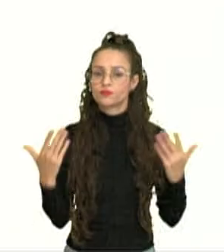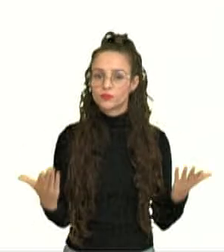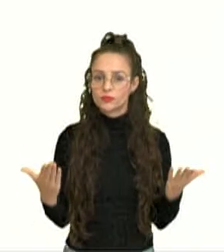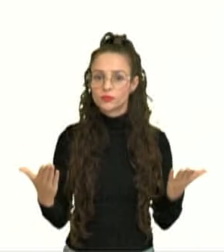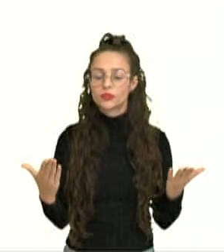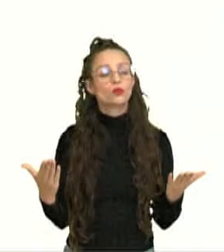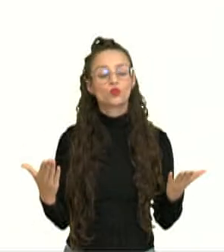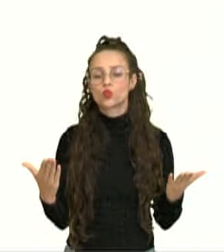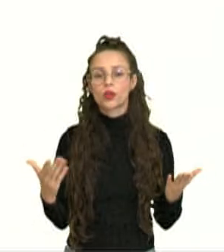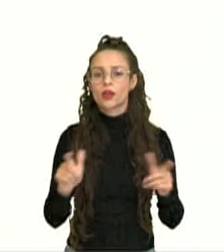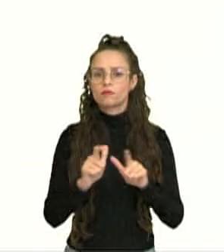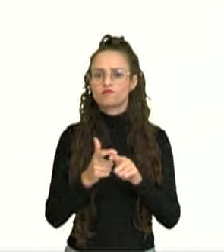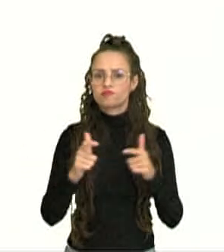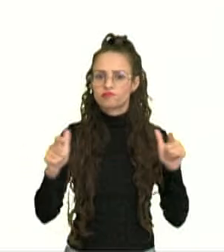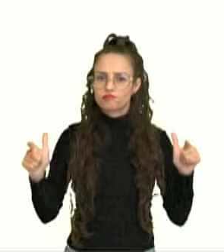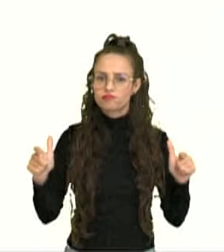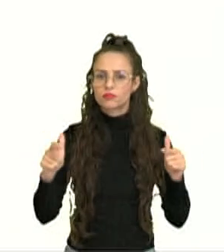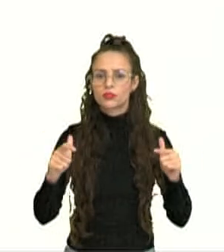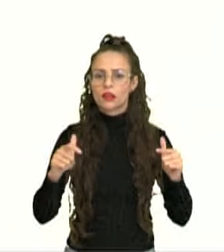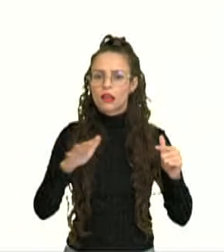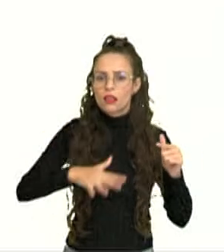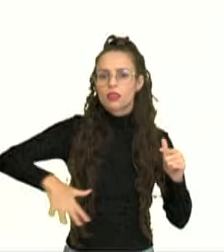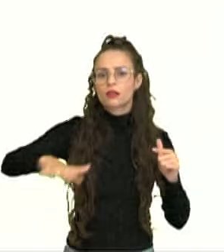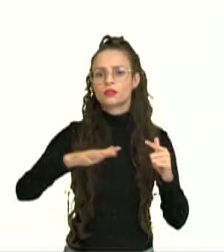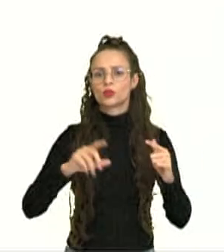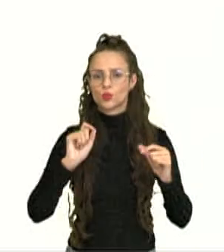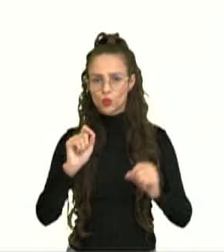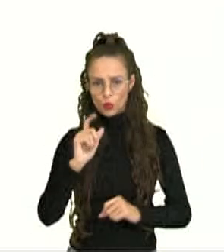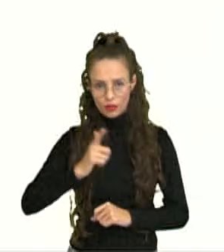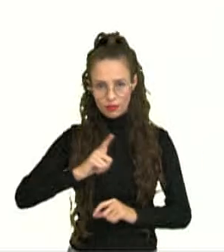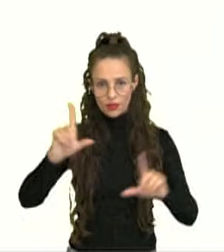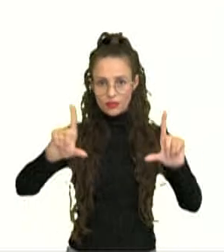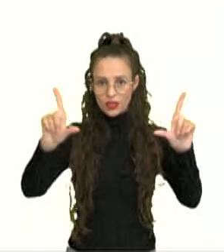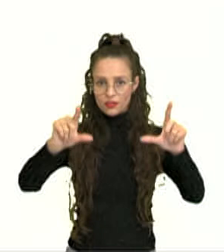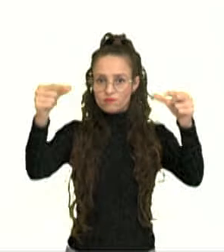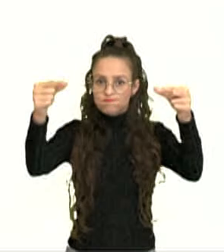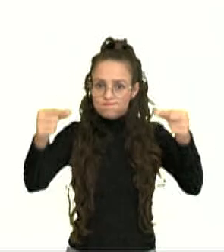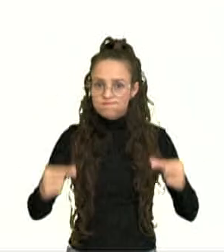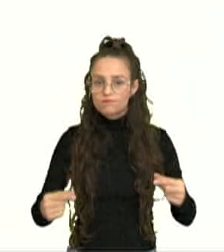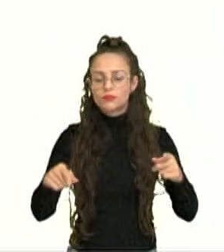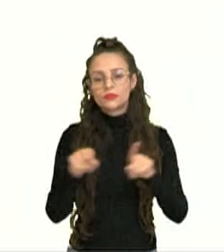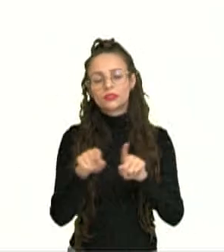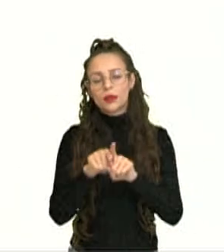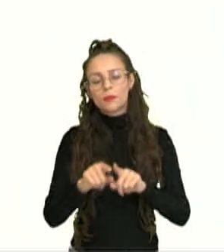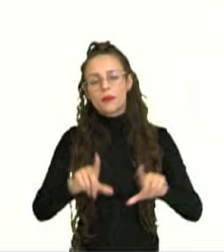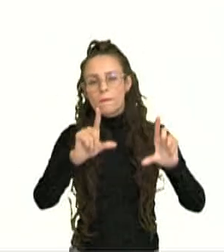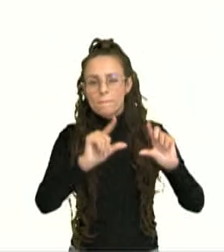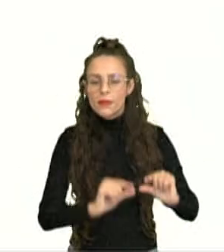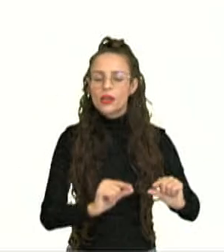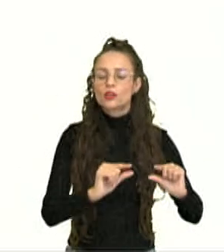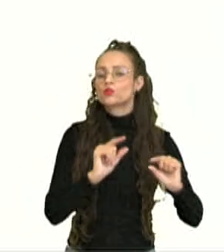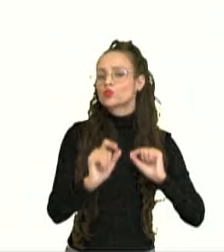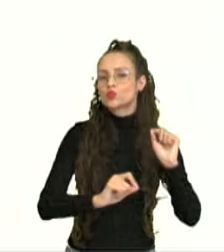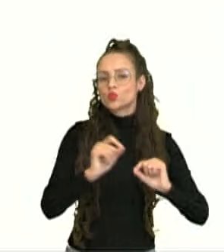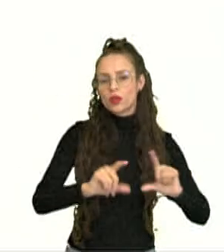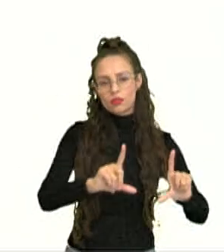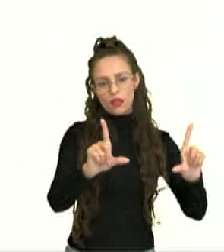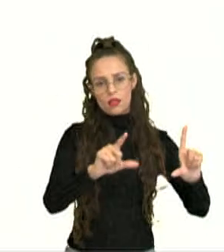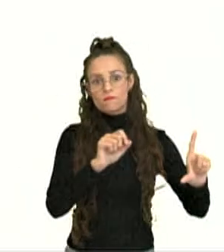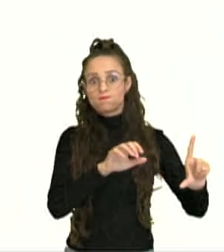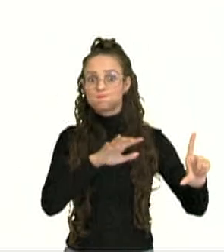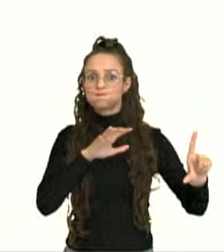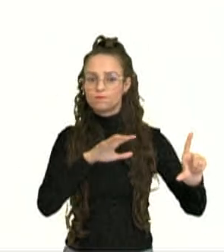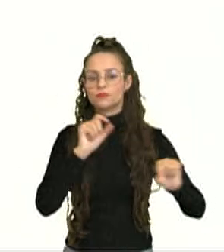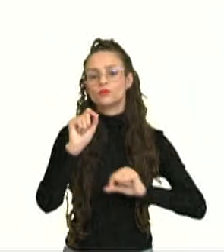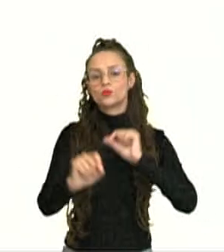de crescimento de domicílios em que havia televisão de tela fina e declínio de domicílios em que havia televisão de